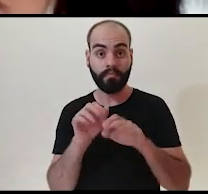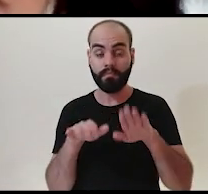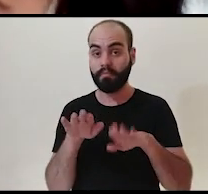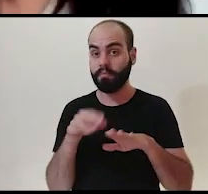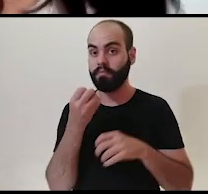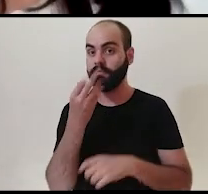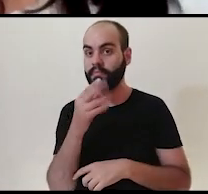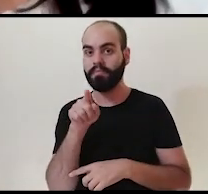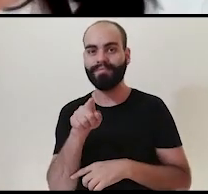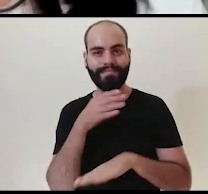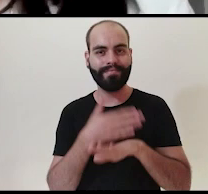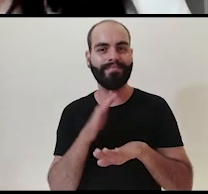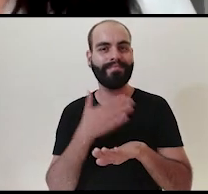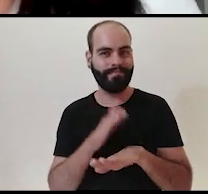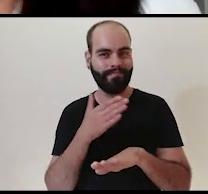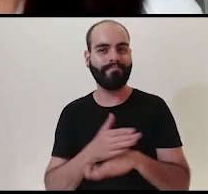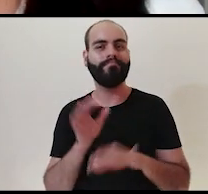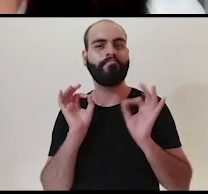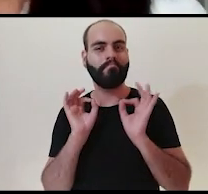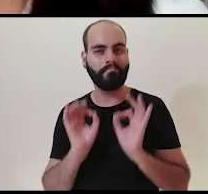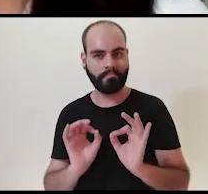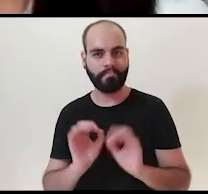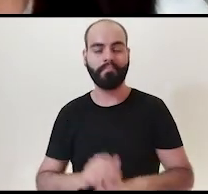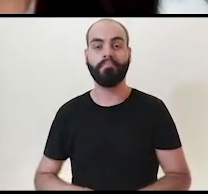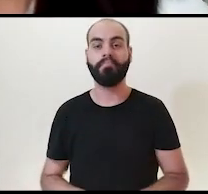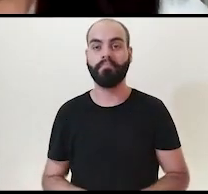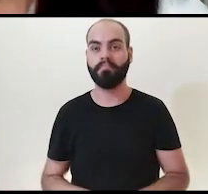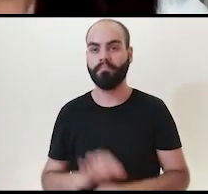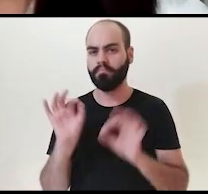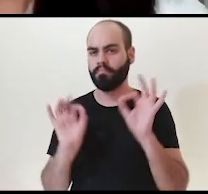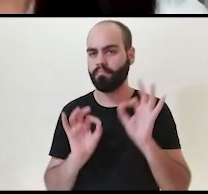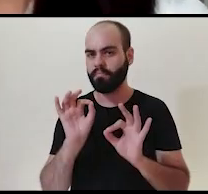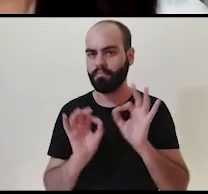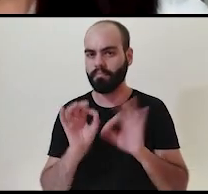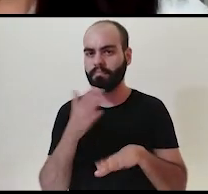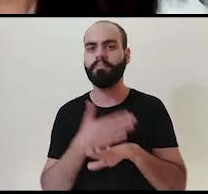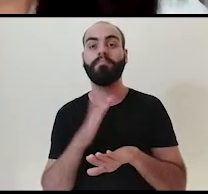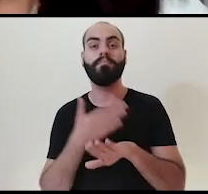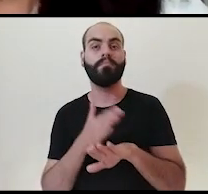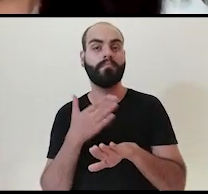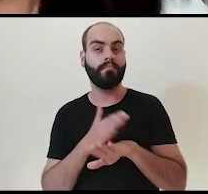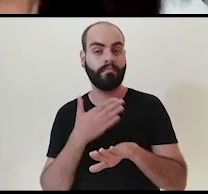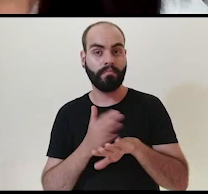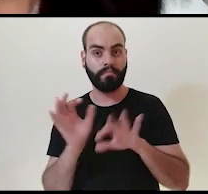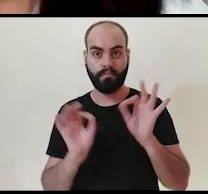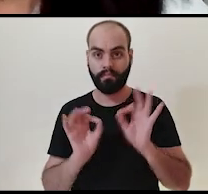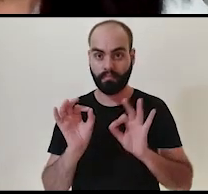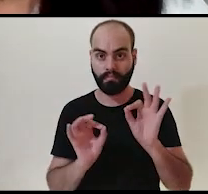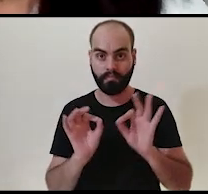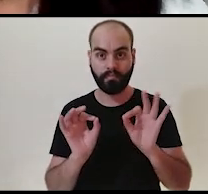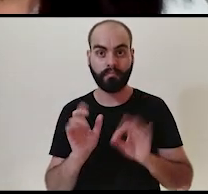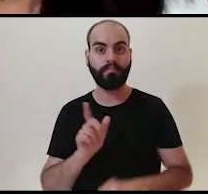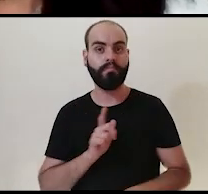você treina, né, Exatamente. a sua edição ali. Então, se puder fazer isso, já que a gente tem